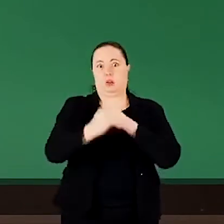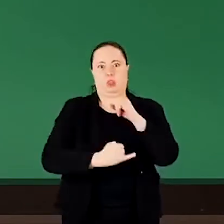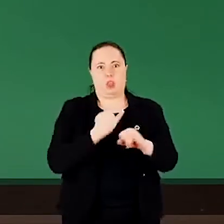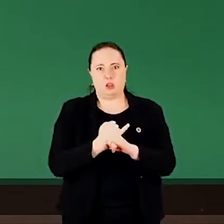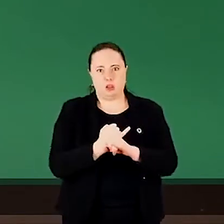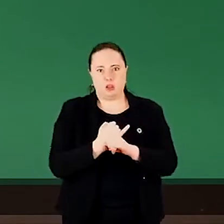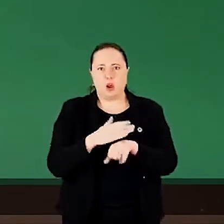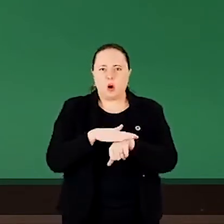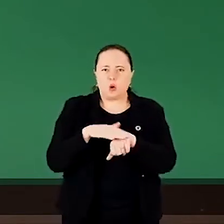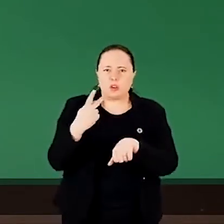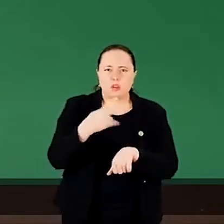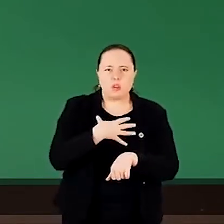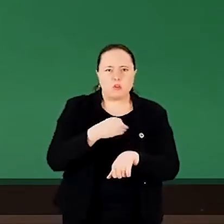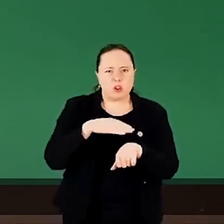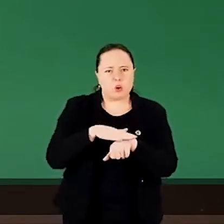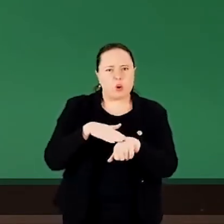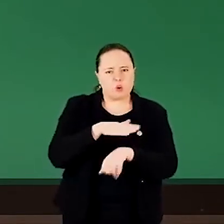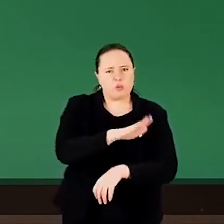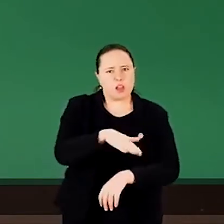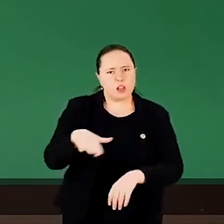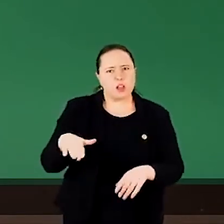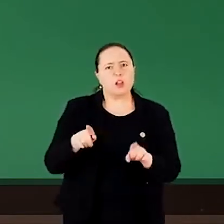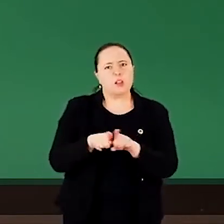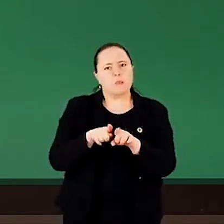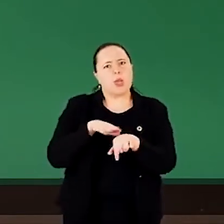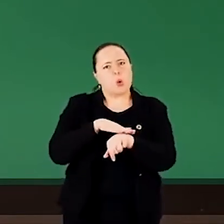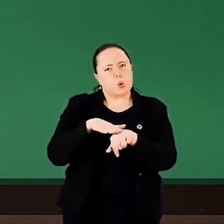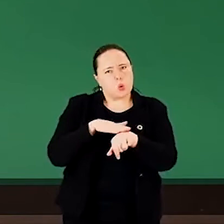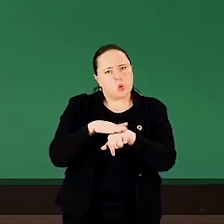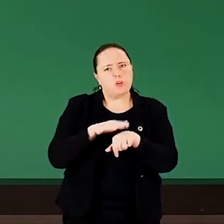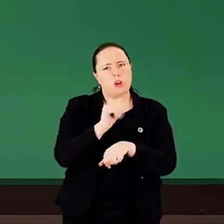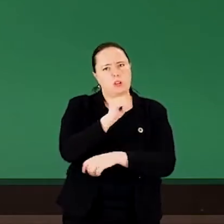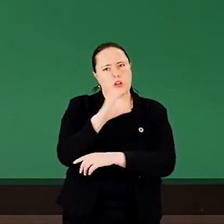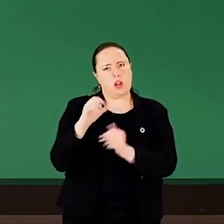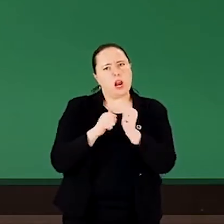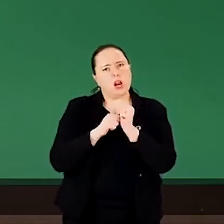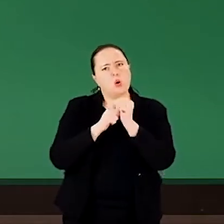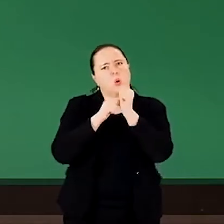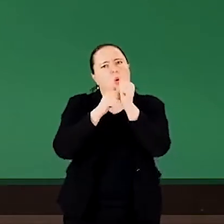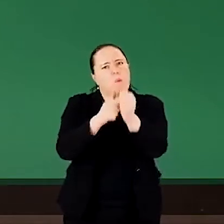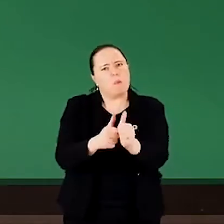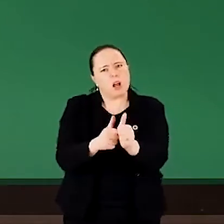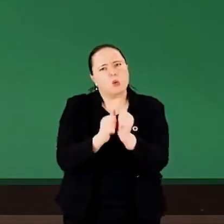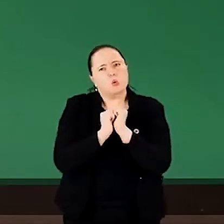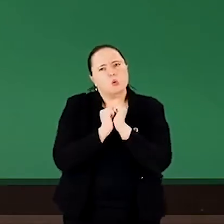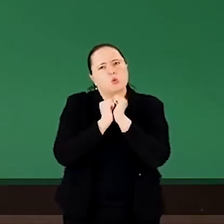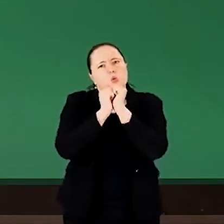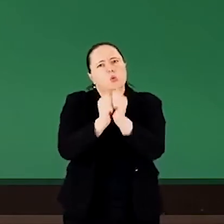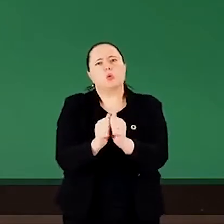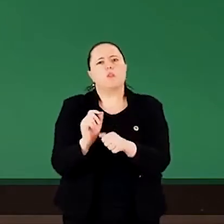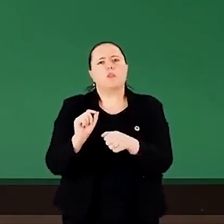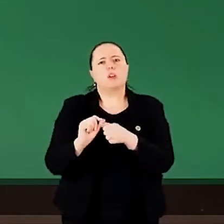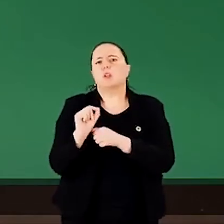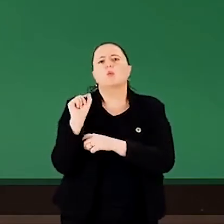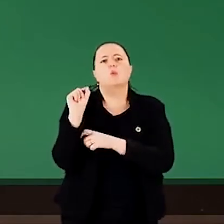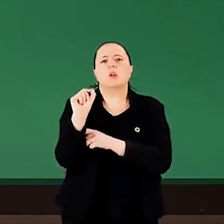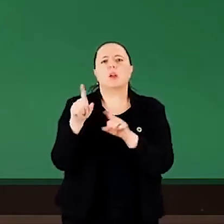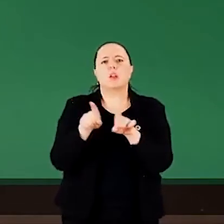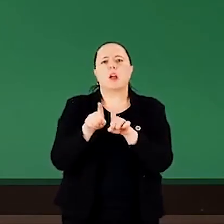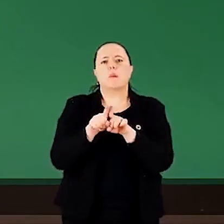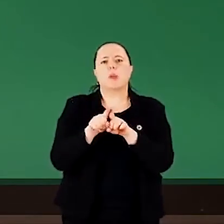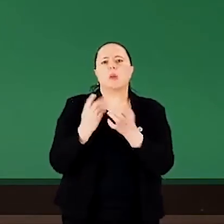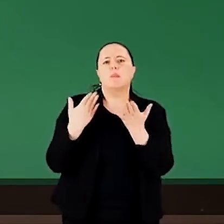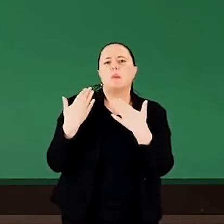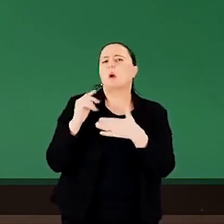internet. Converse com as crianças, conversem com os adolescentes, acompanhem o tempo todo o que andam fazendo